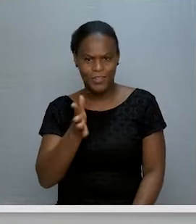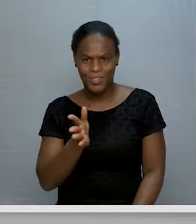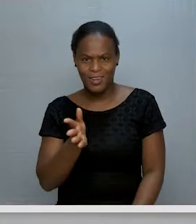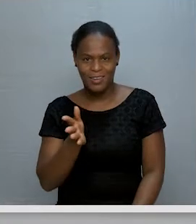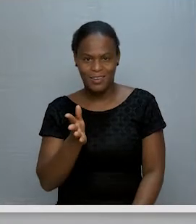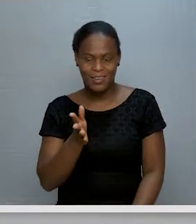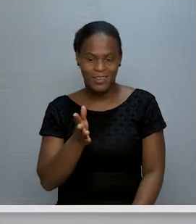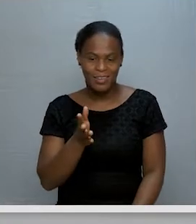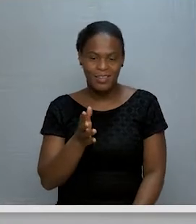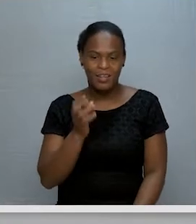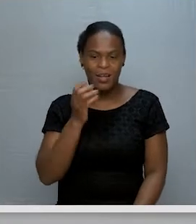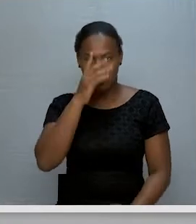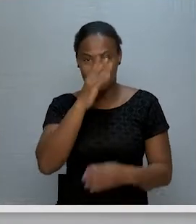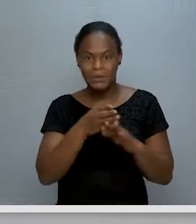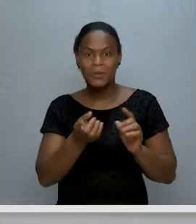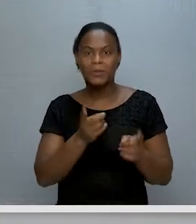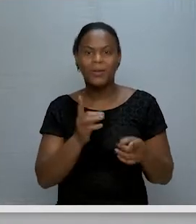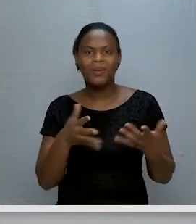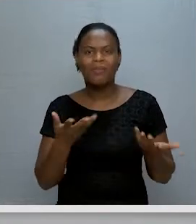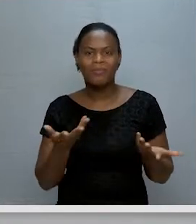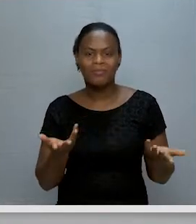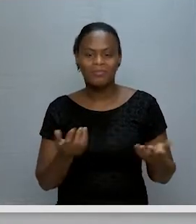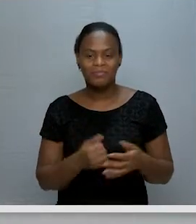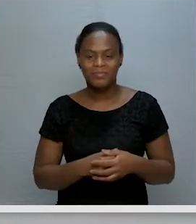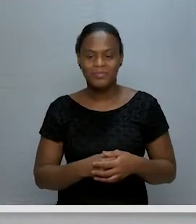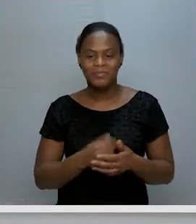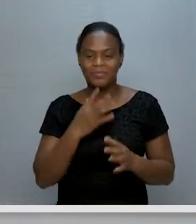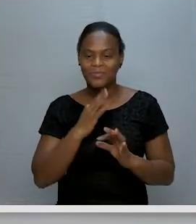Já viram? O que é que está a acontecer aqui?